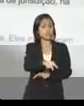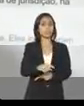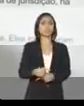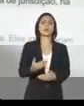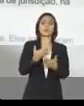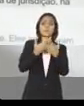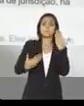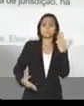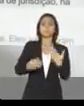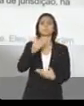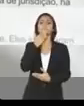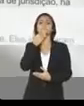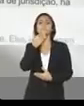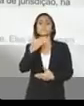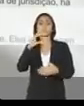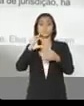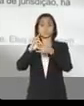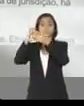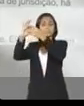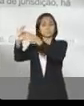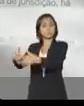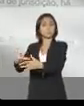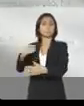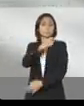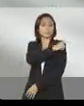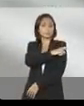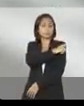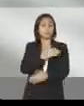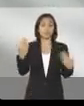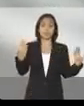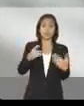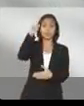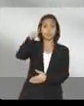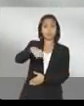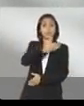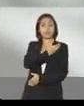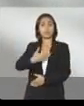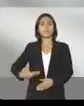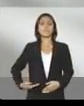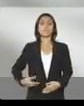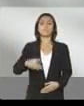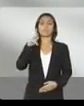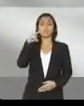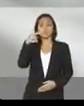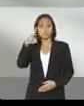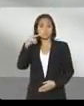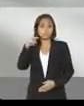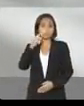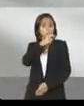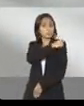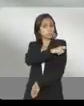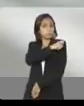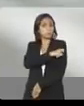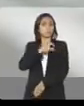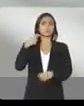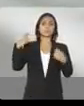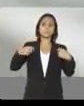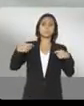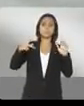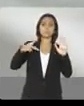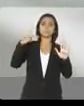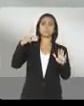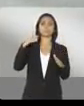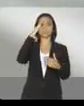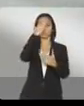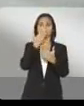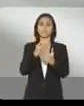Fraquejou e pediu transferência para uma vara fiscal no Rio. E agora que é candidato a governador do Rio, promete enfrentar os criminosos. Dá